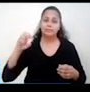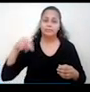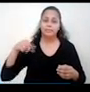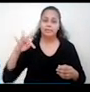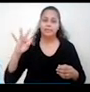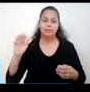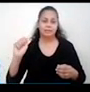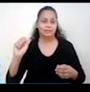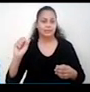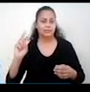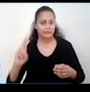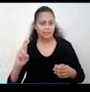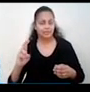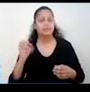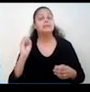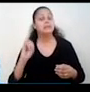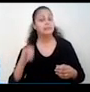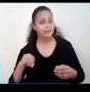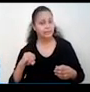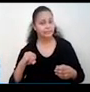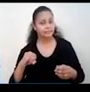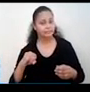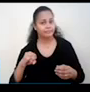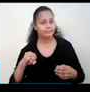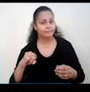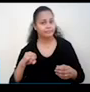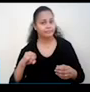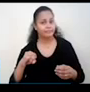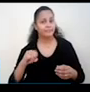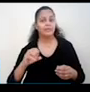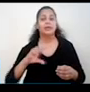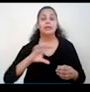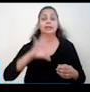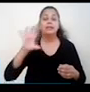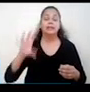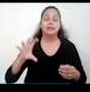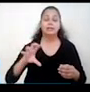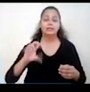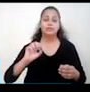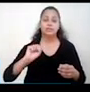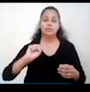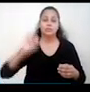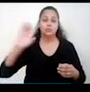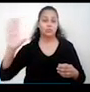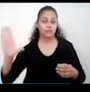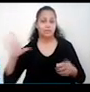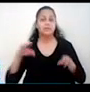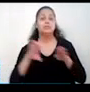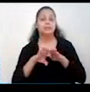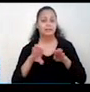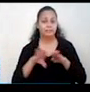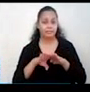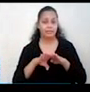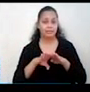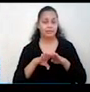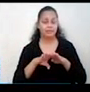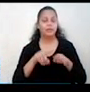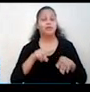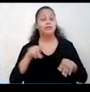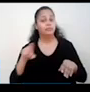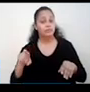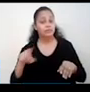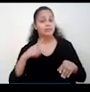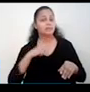Que cobre os terrenos planálticos da região sudeste? Está aqui no Planalto e também na região sudeste. Então, vocês vão